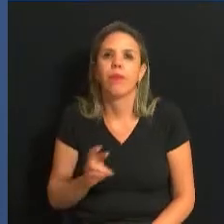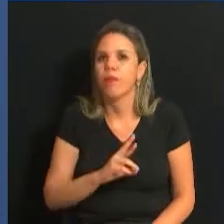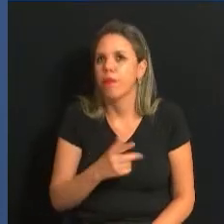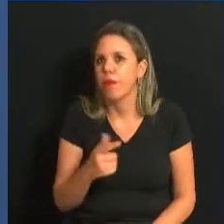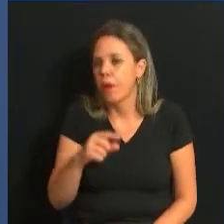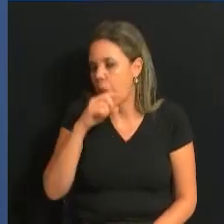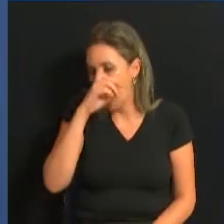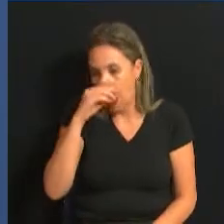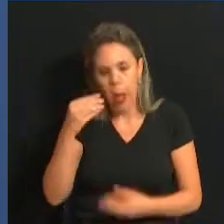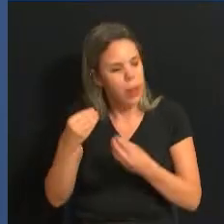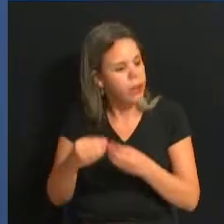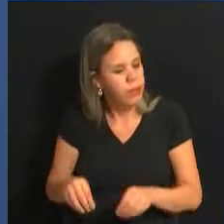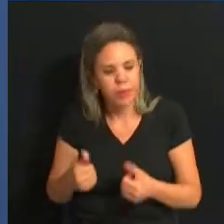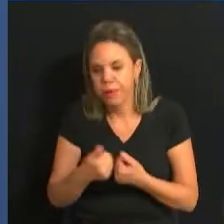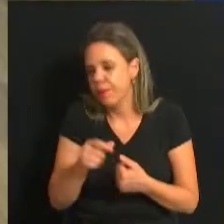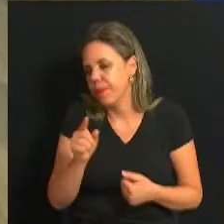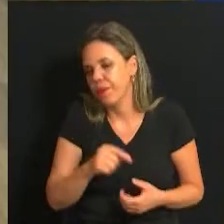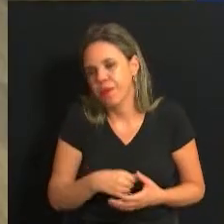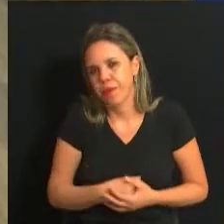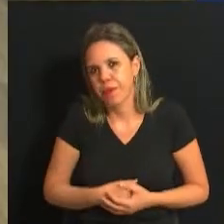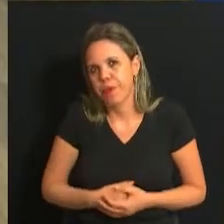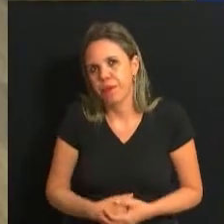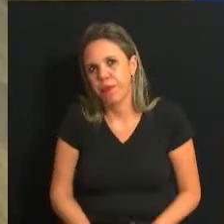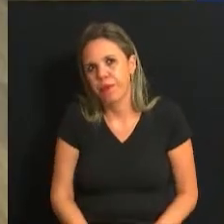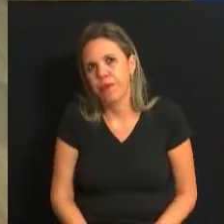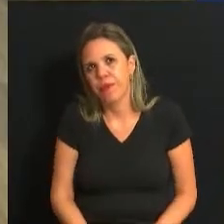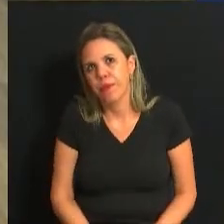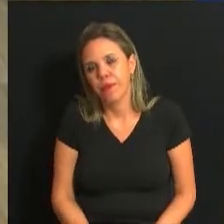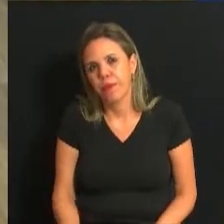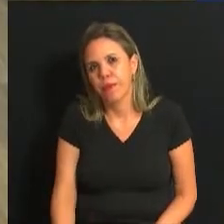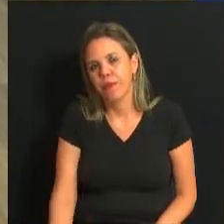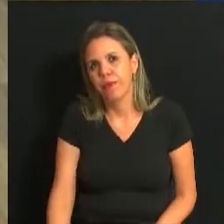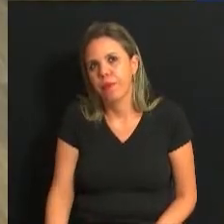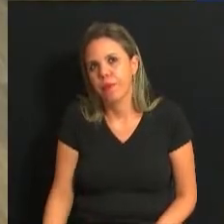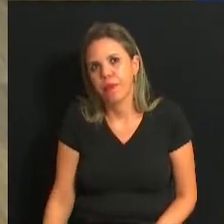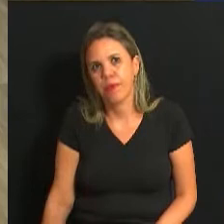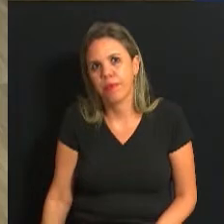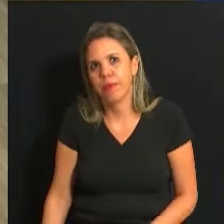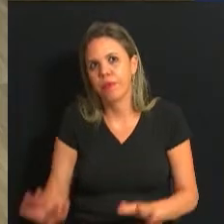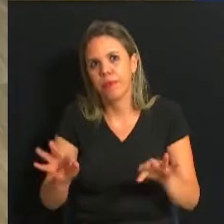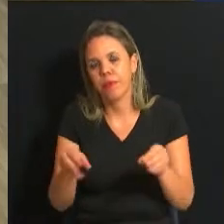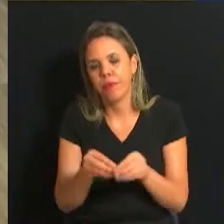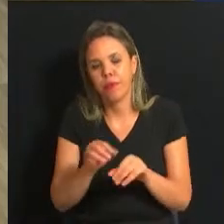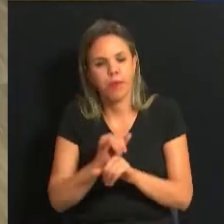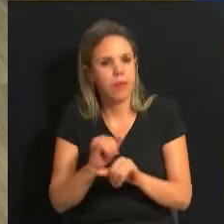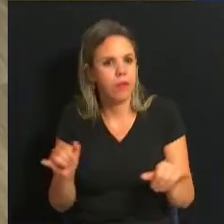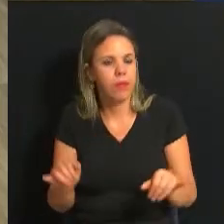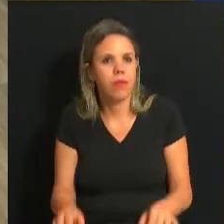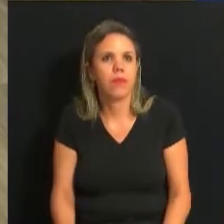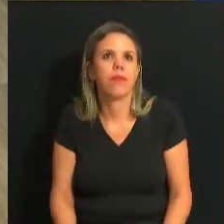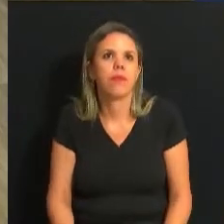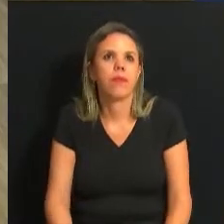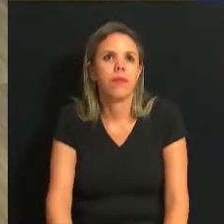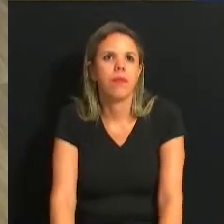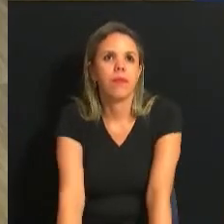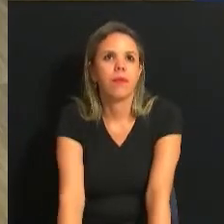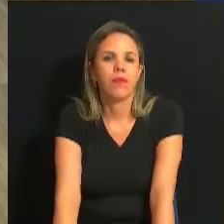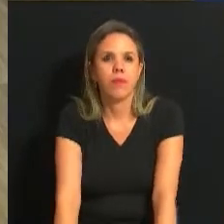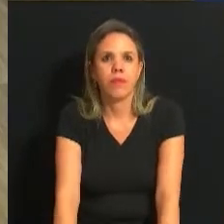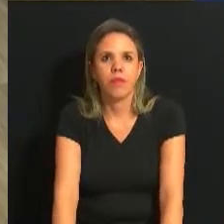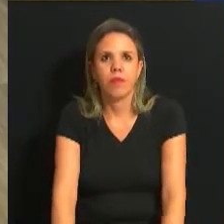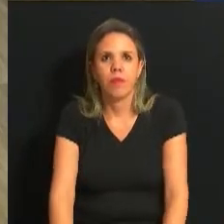impacto nas linhas de ônibus. Agora, Mirna Abreu, para nós encerrarmos aí as notícias da metrópole de Campinas, nós